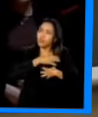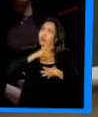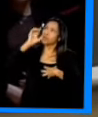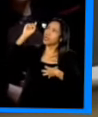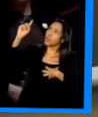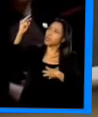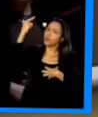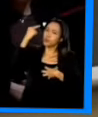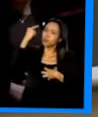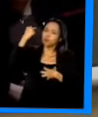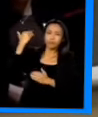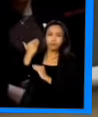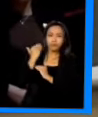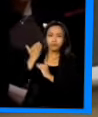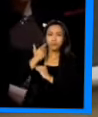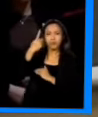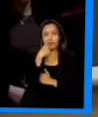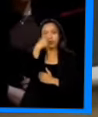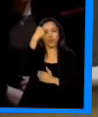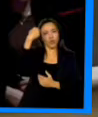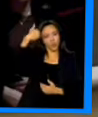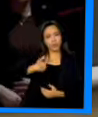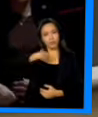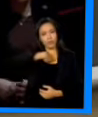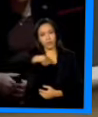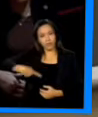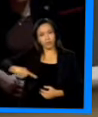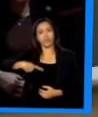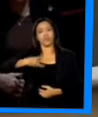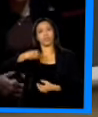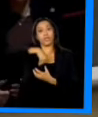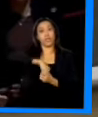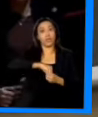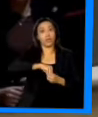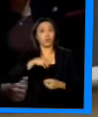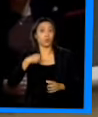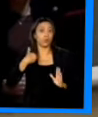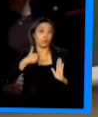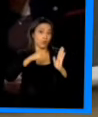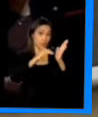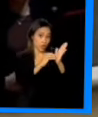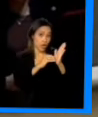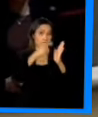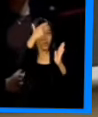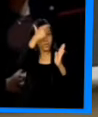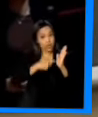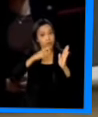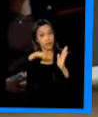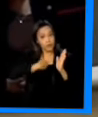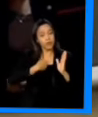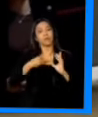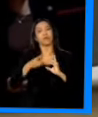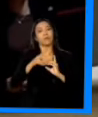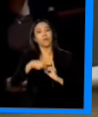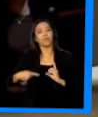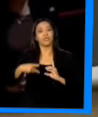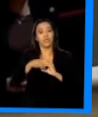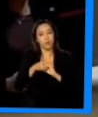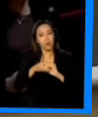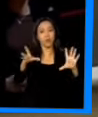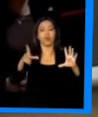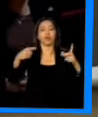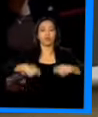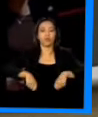contra aqueles que pregam fake news nas redes sociais para degradar a imagem dos seus adversários, em